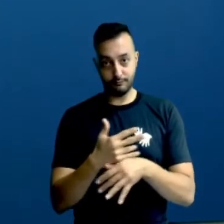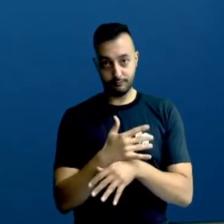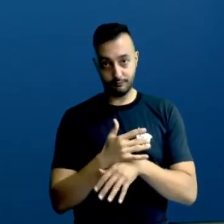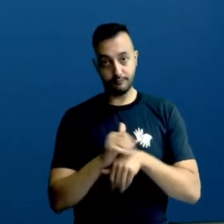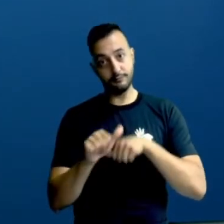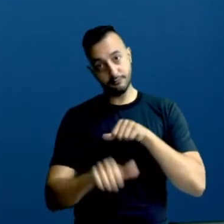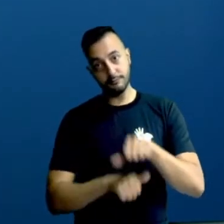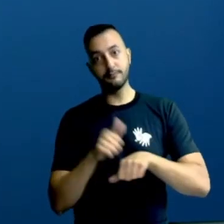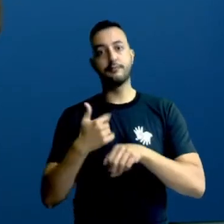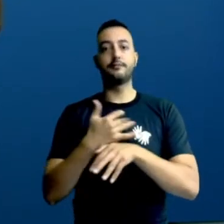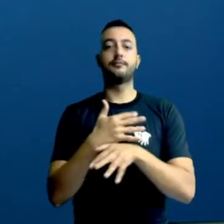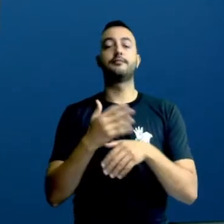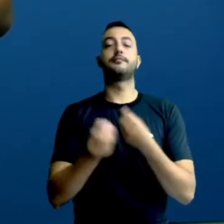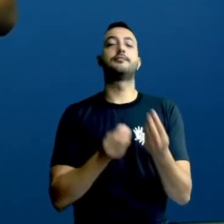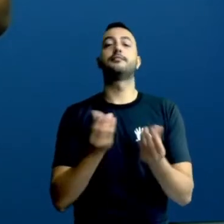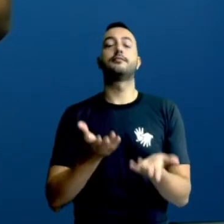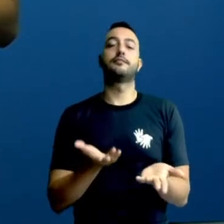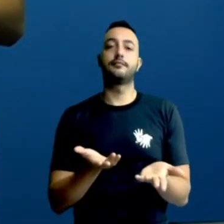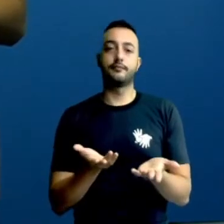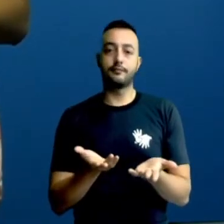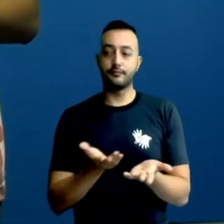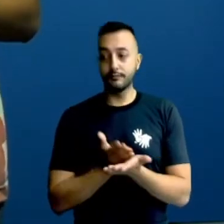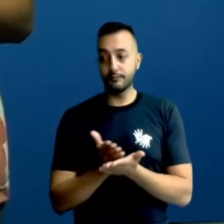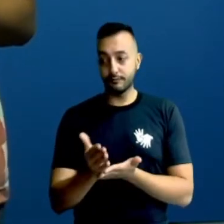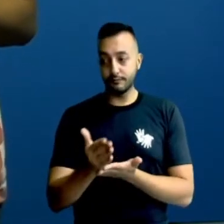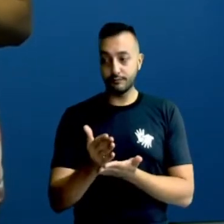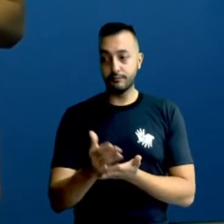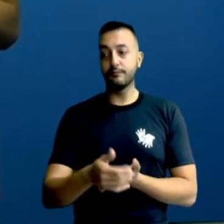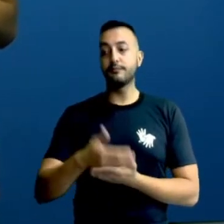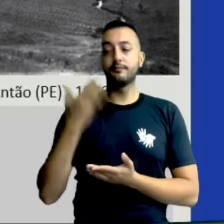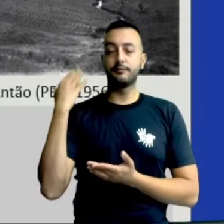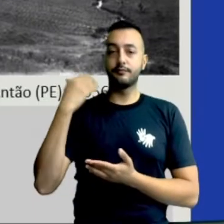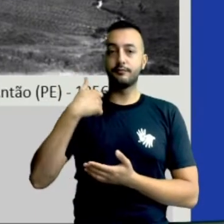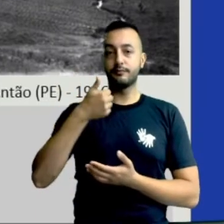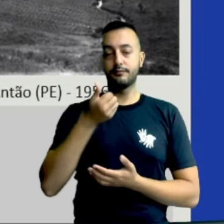cidade virou cidade. Começou em